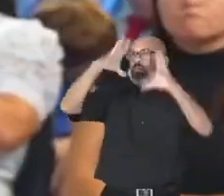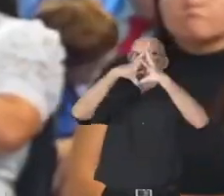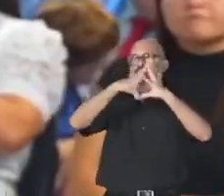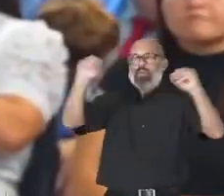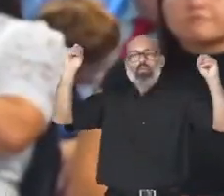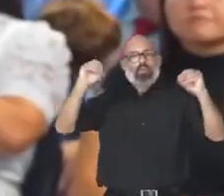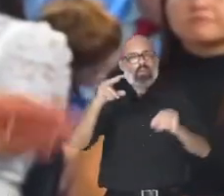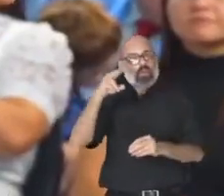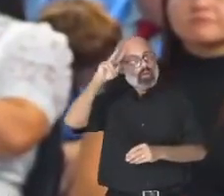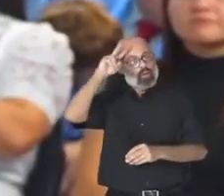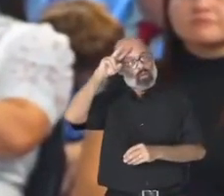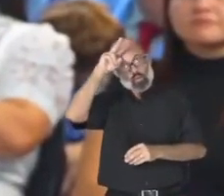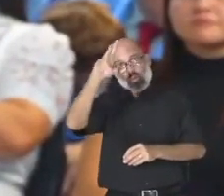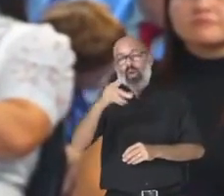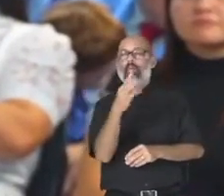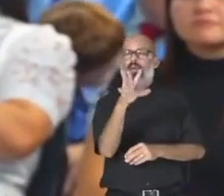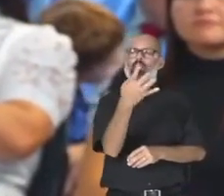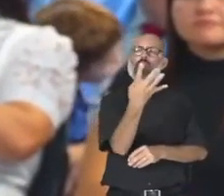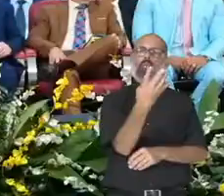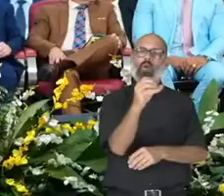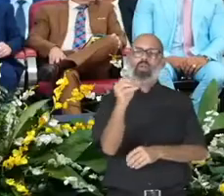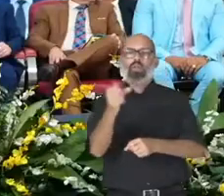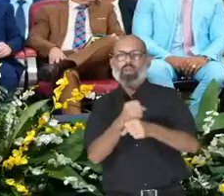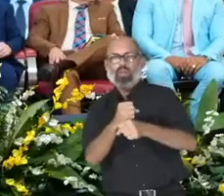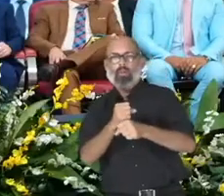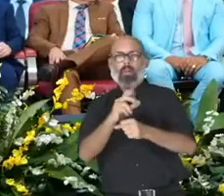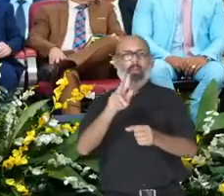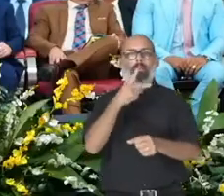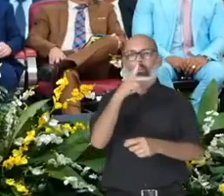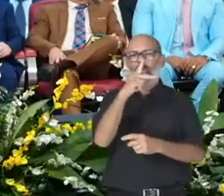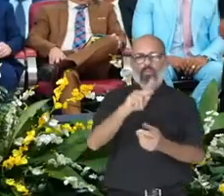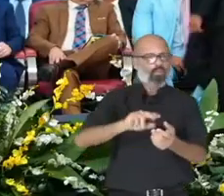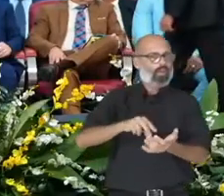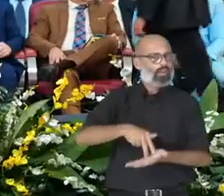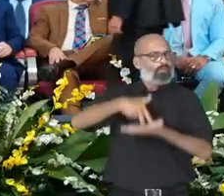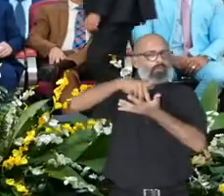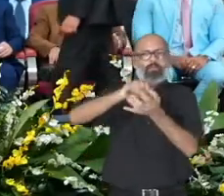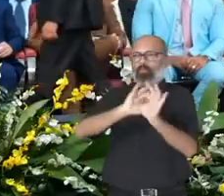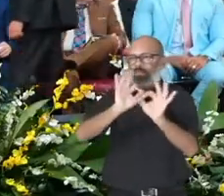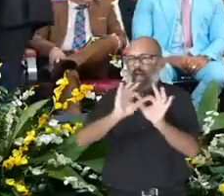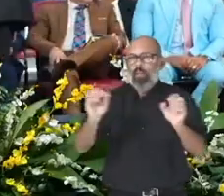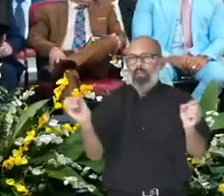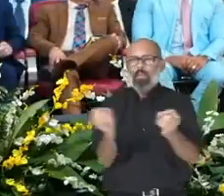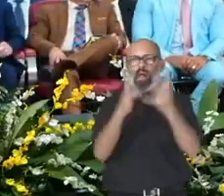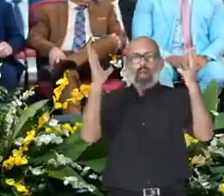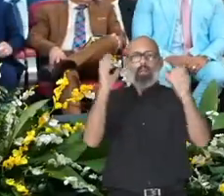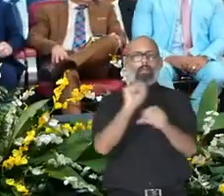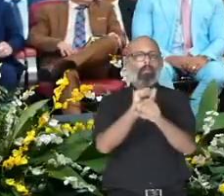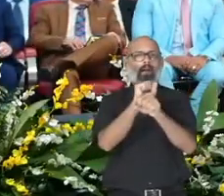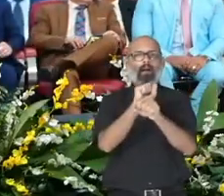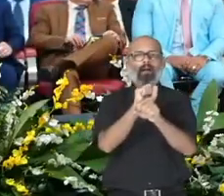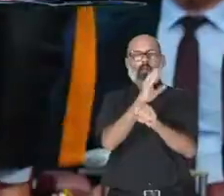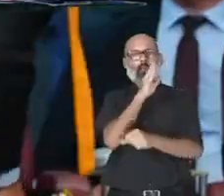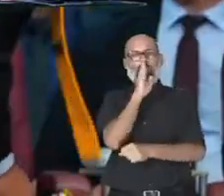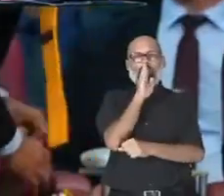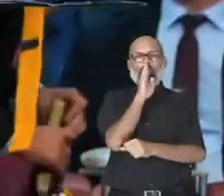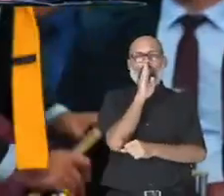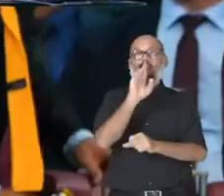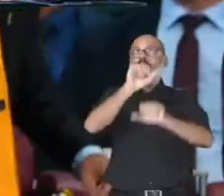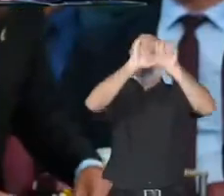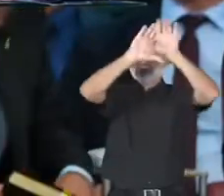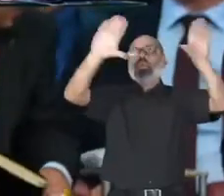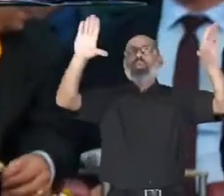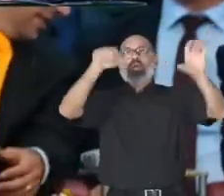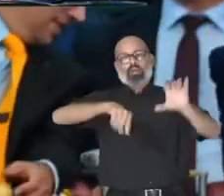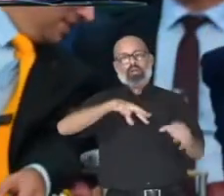da história. Por 400 anos não se levantou profetas, não houve milagres, não houve sinais, nem houve prodígios, nem nos céus